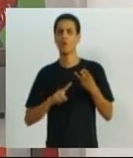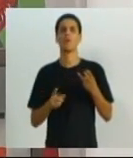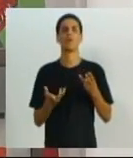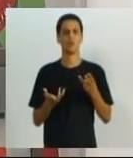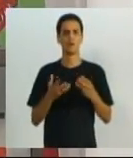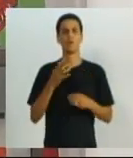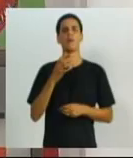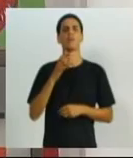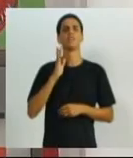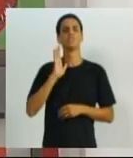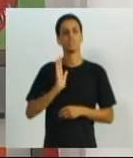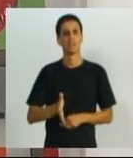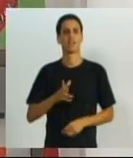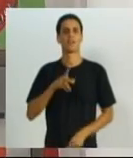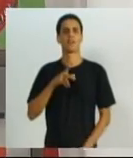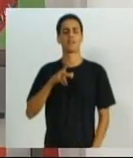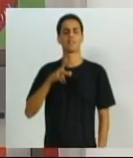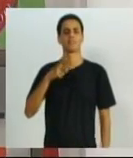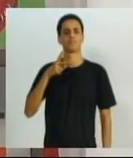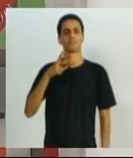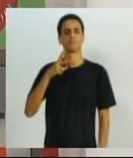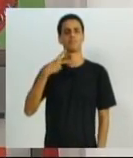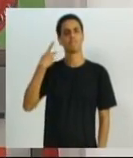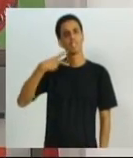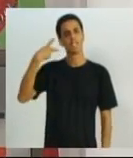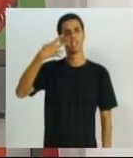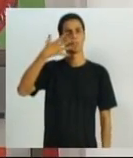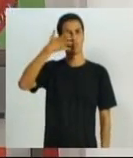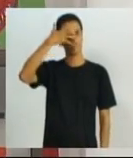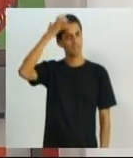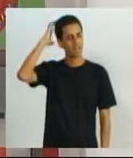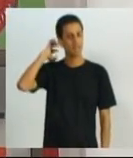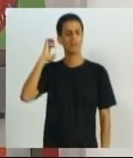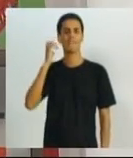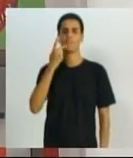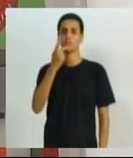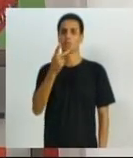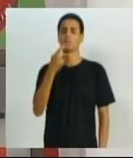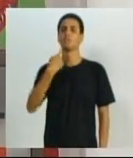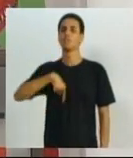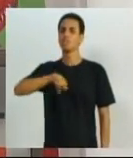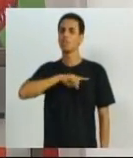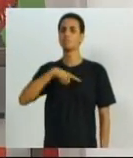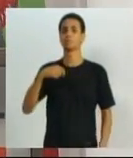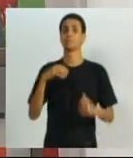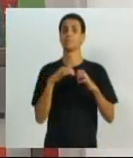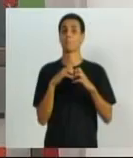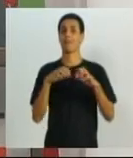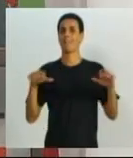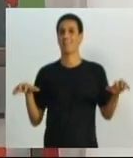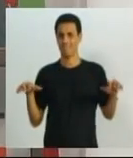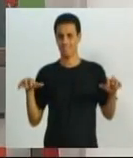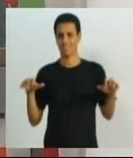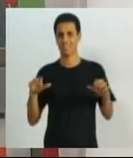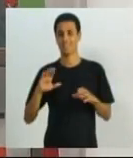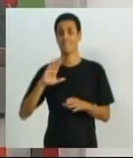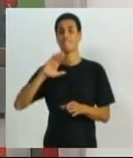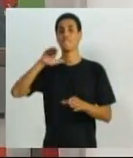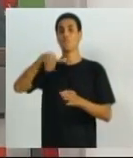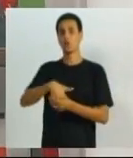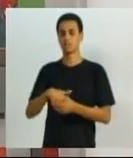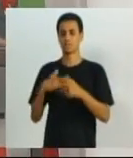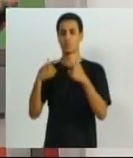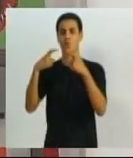como bem delineado pelo vereador Ivan Nats, nós temos que fazer uma separação quando tratarmos da eleição